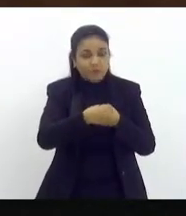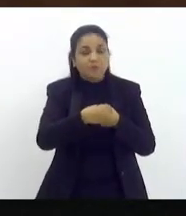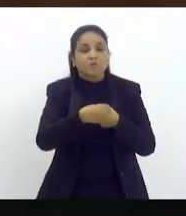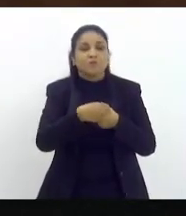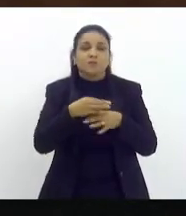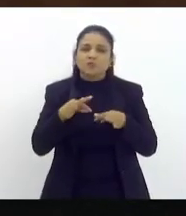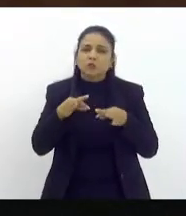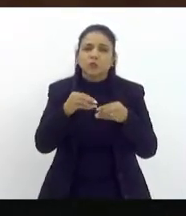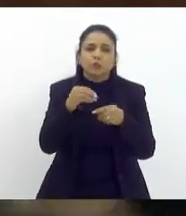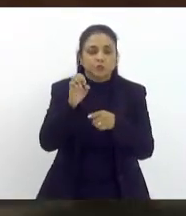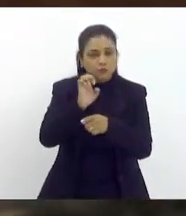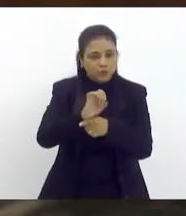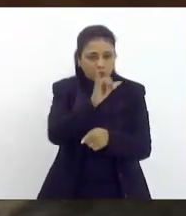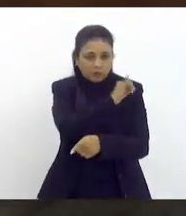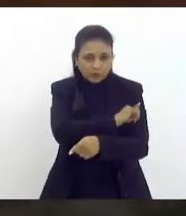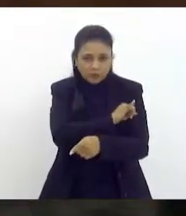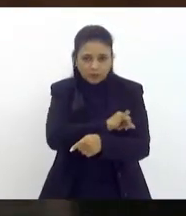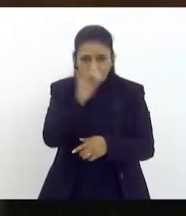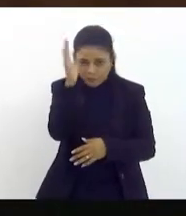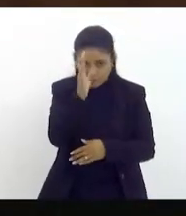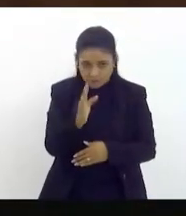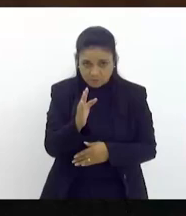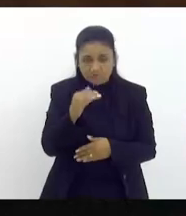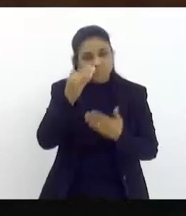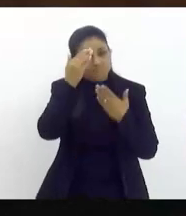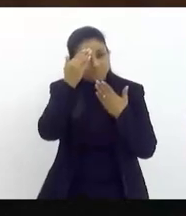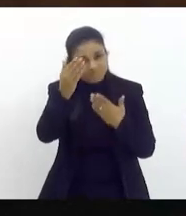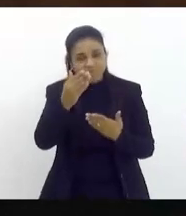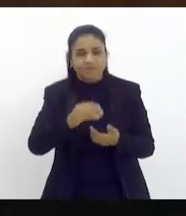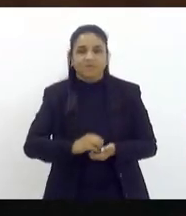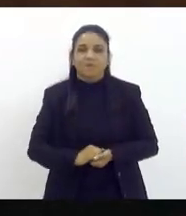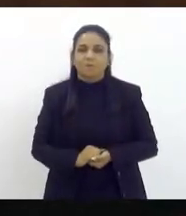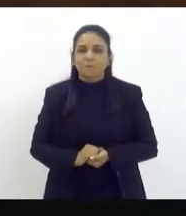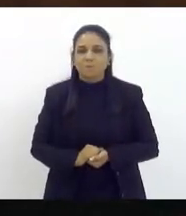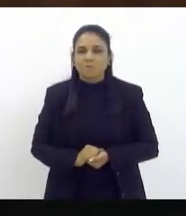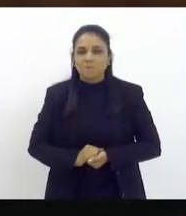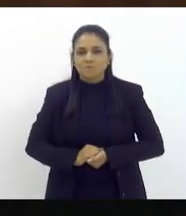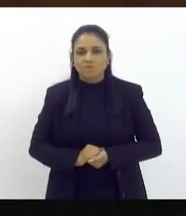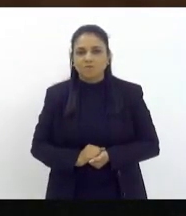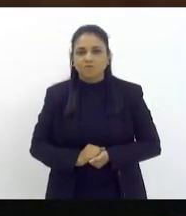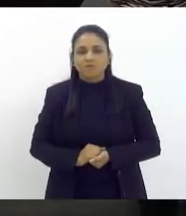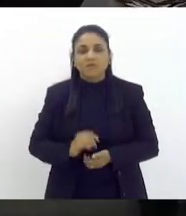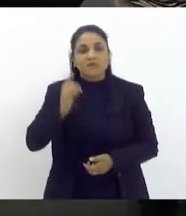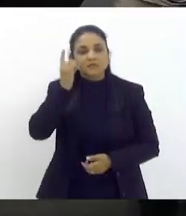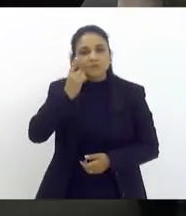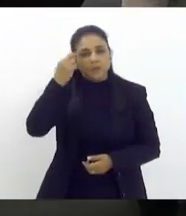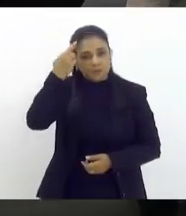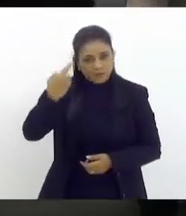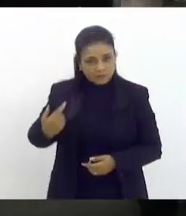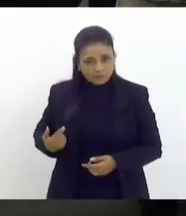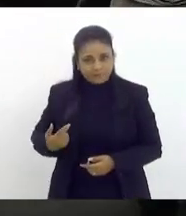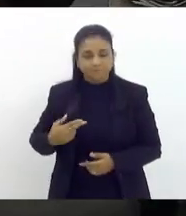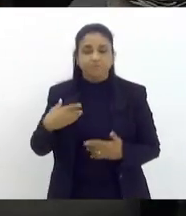todos os Estado do Rio de Janeiro e do país muito obrigado deputada Renato por favor senhor presidente muito